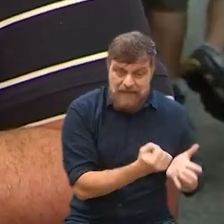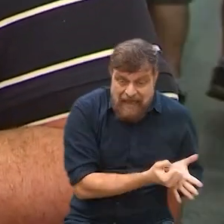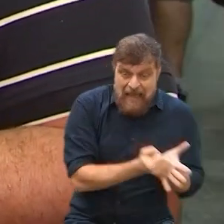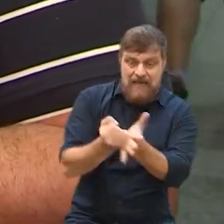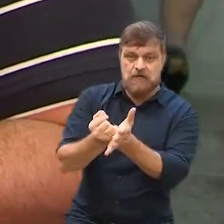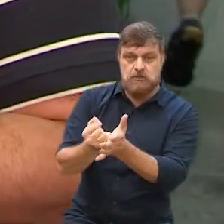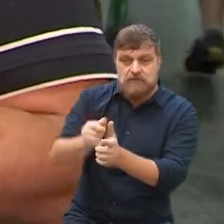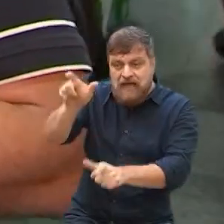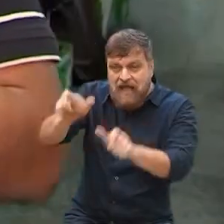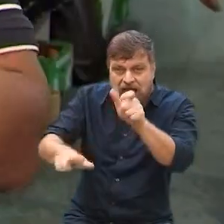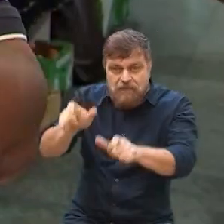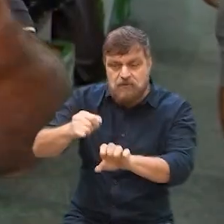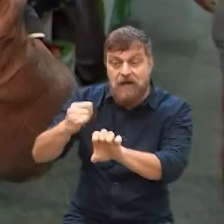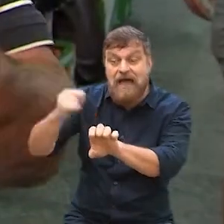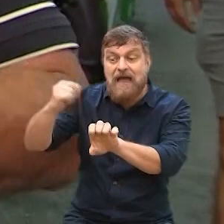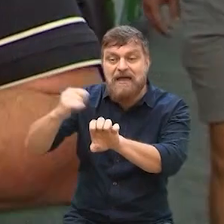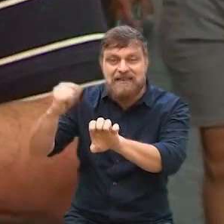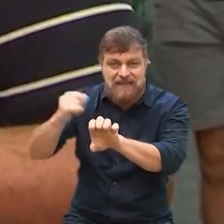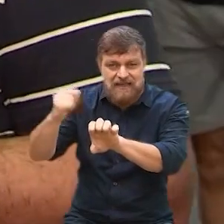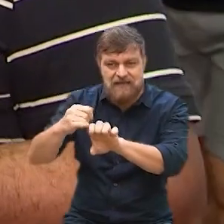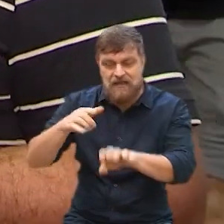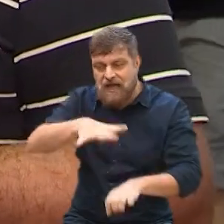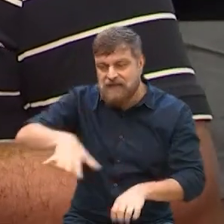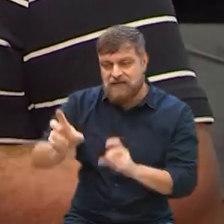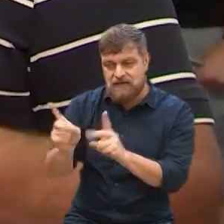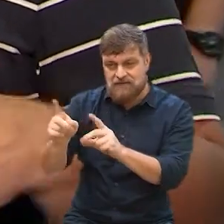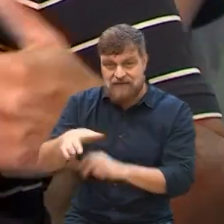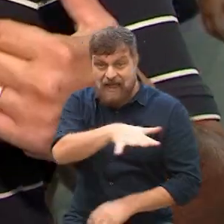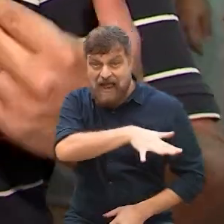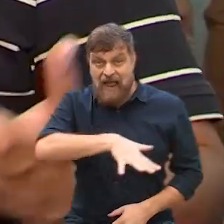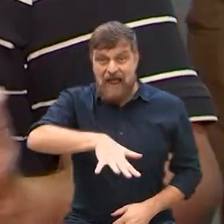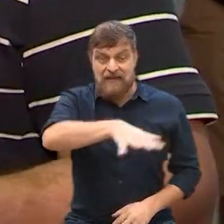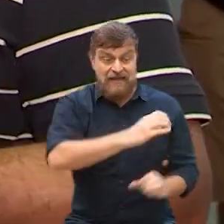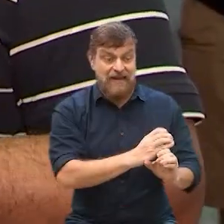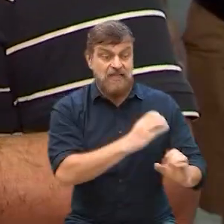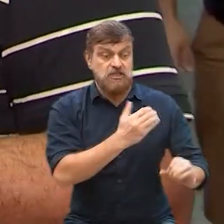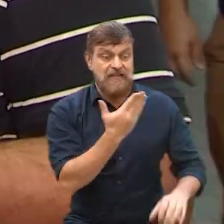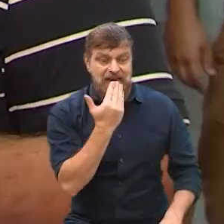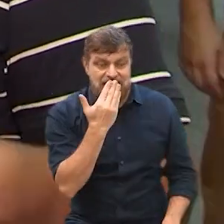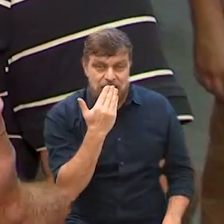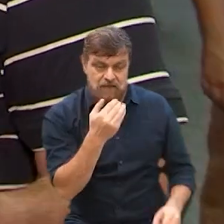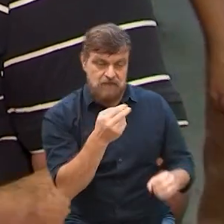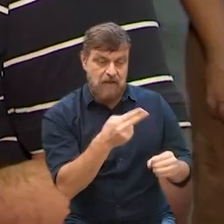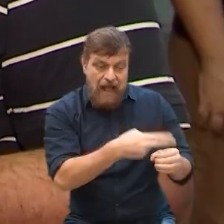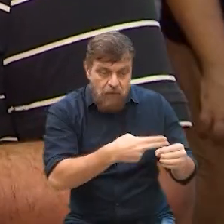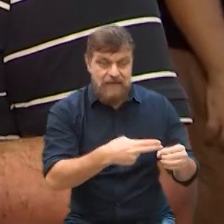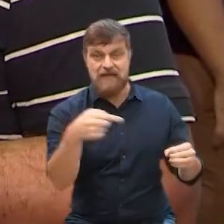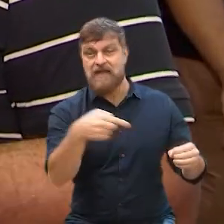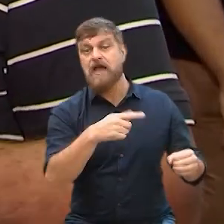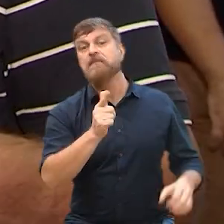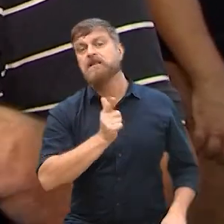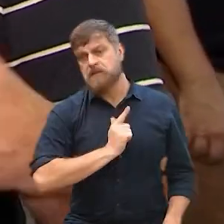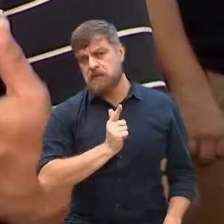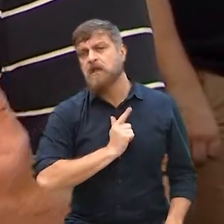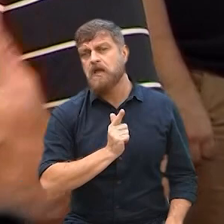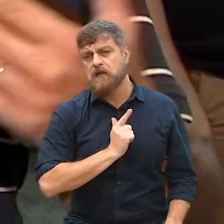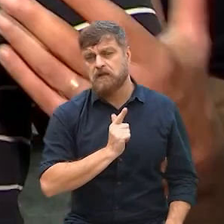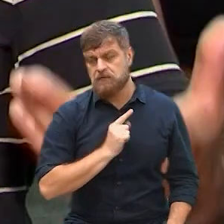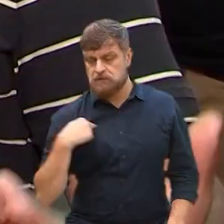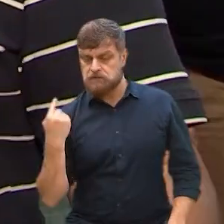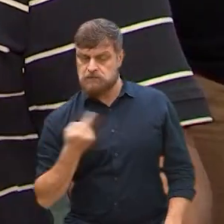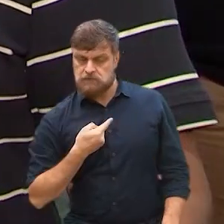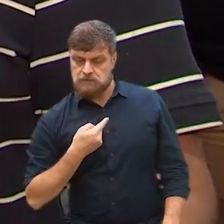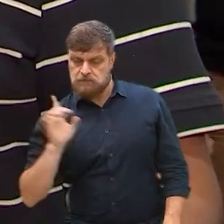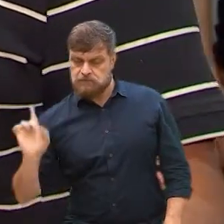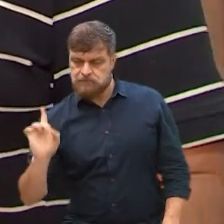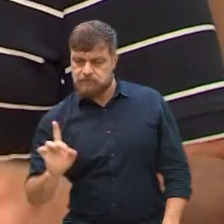empreendedor, né, no setor de engenharia de alimentos, assim, com quem trabalha com alimentos, né? E aí tem